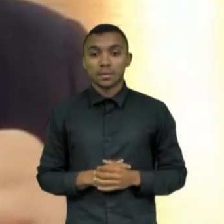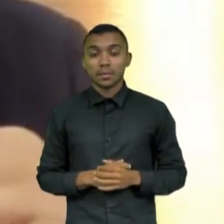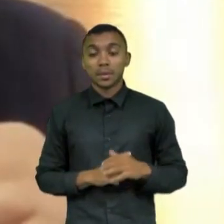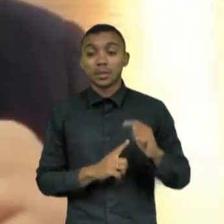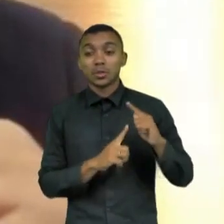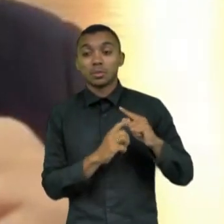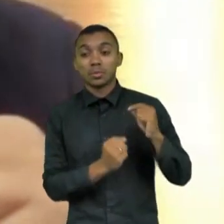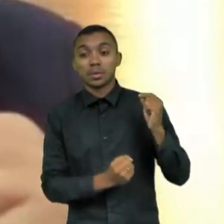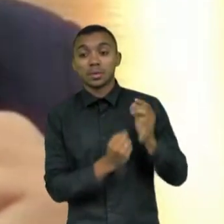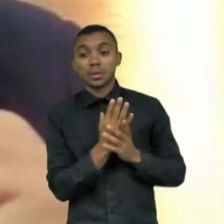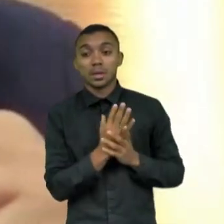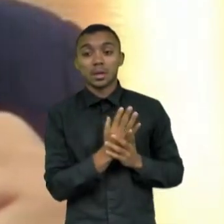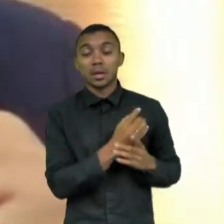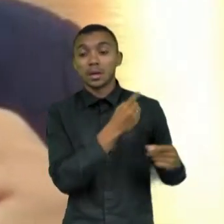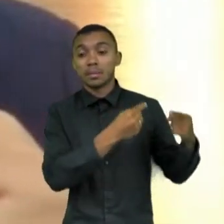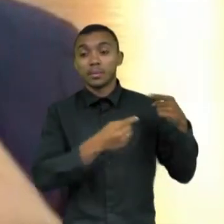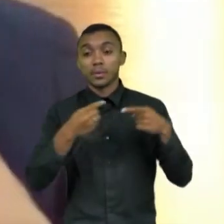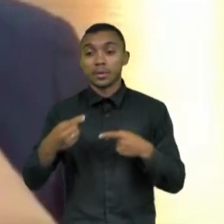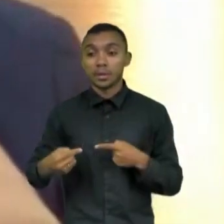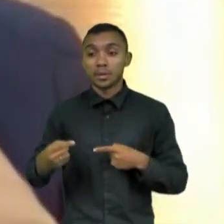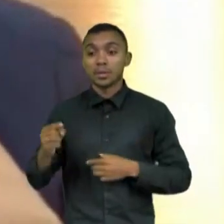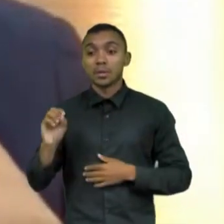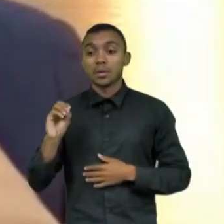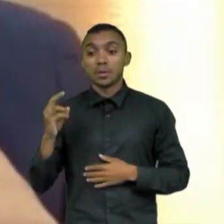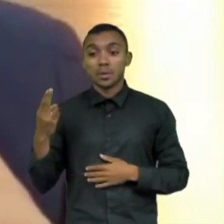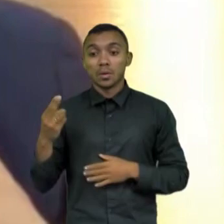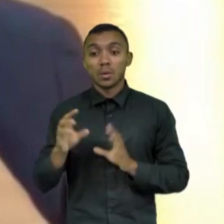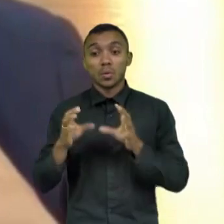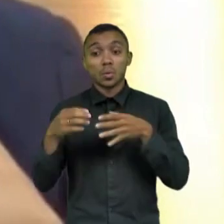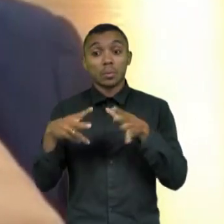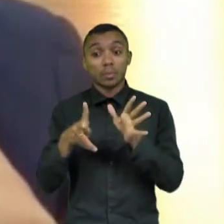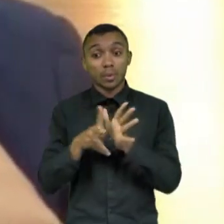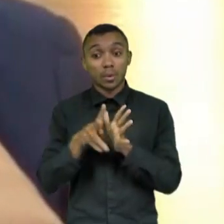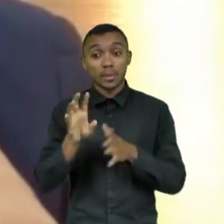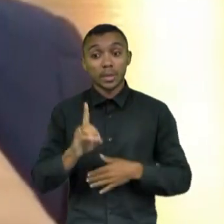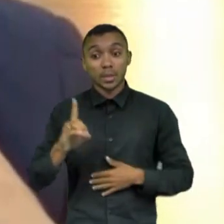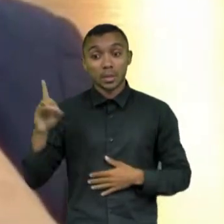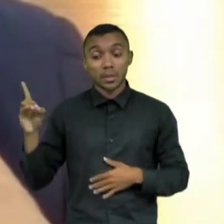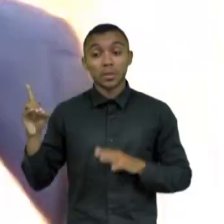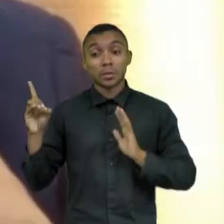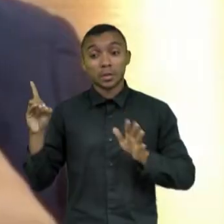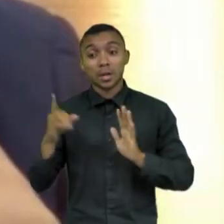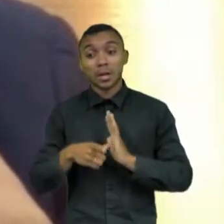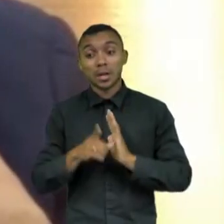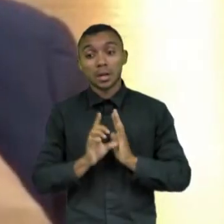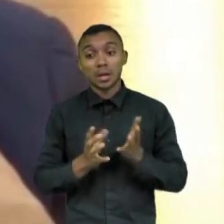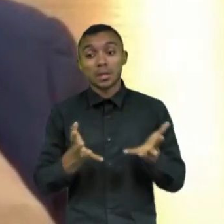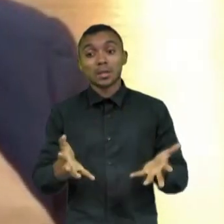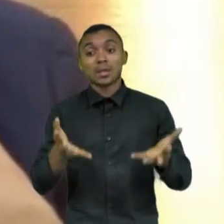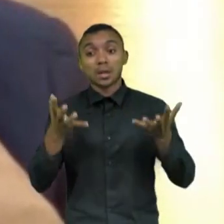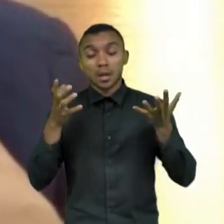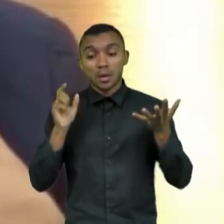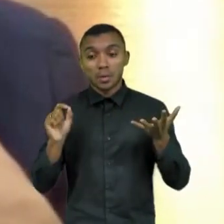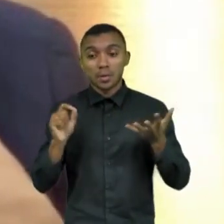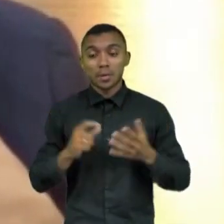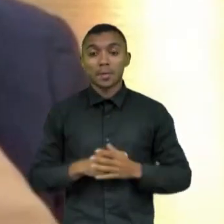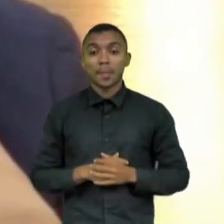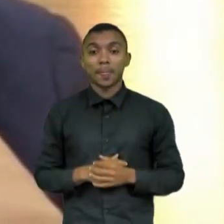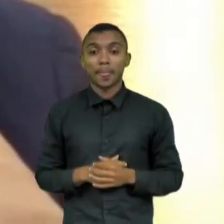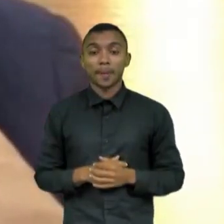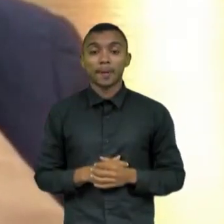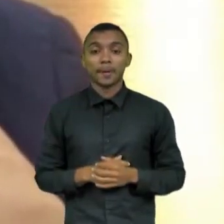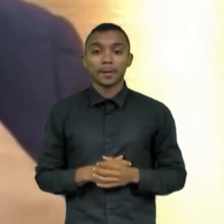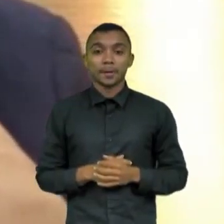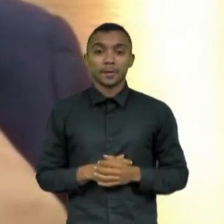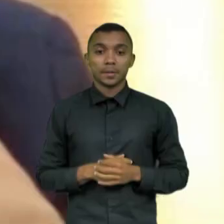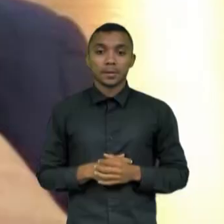política de uma extrema-direita que pretende, através